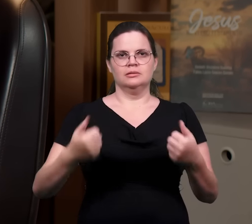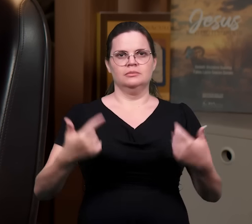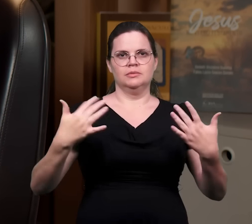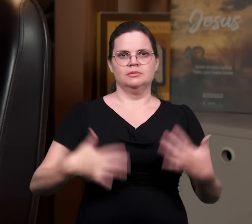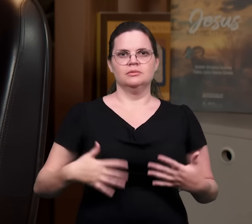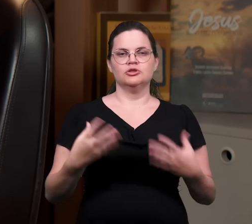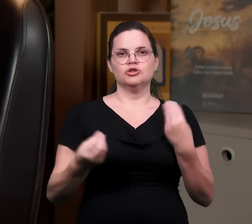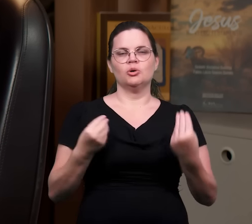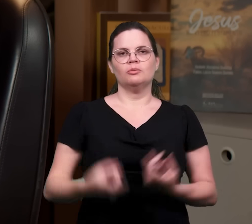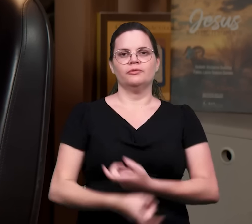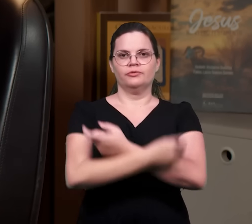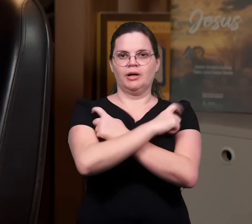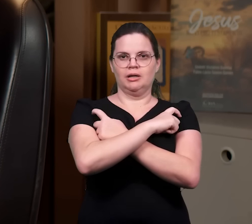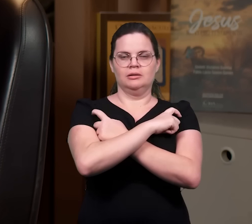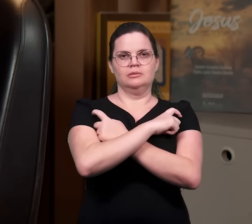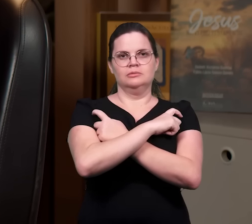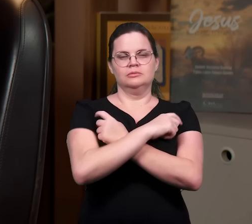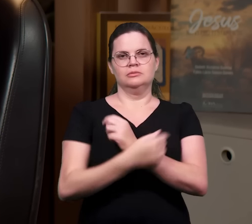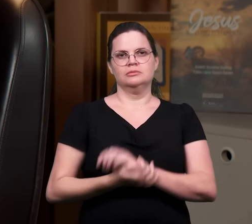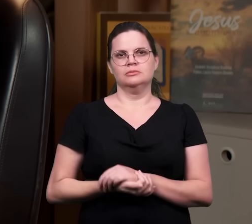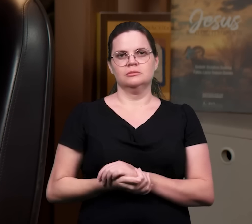aqui de como o faraó